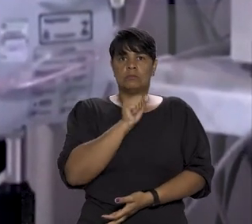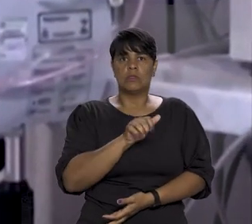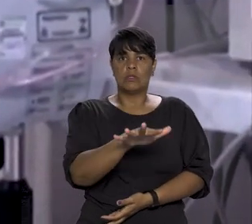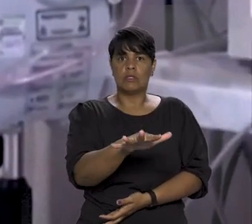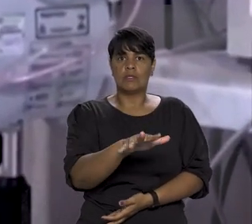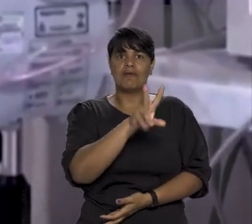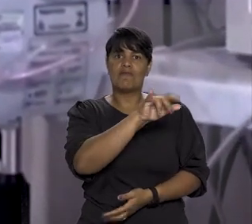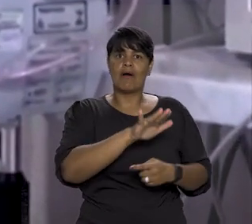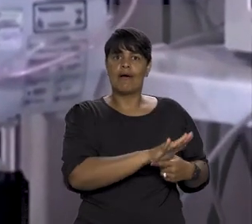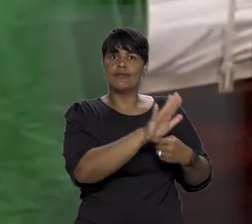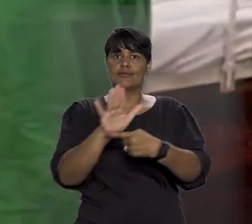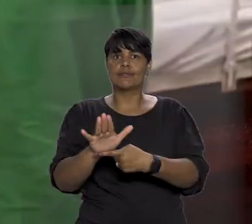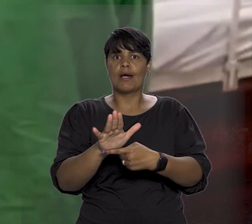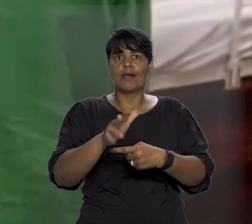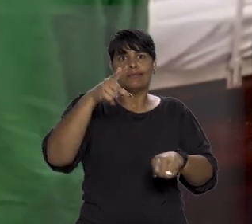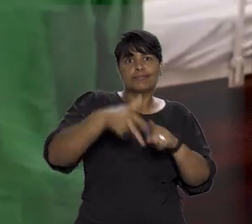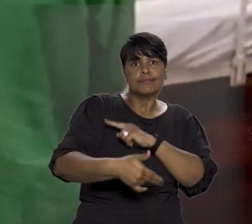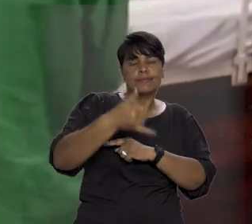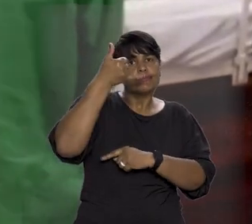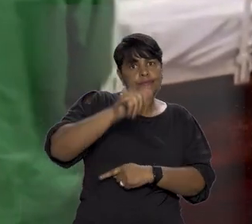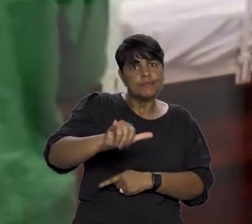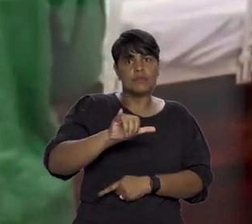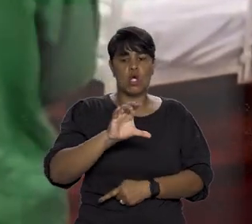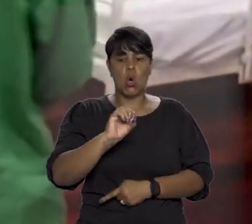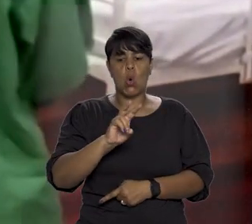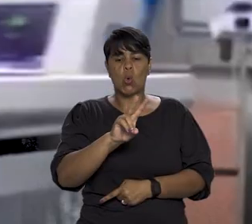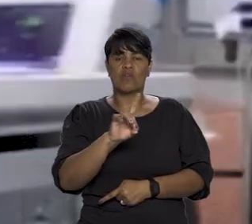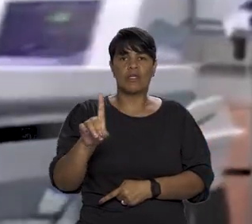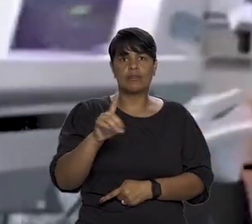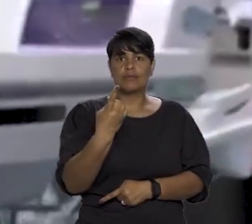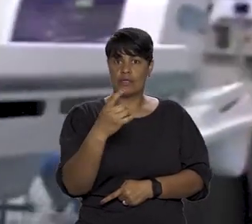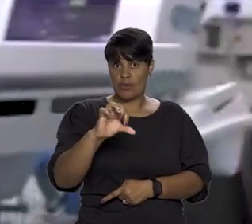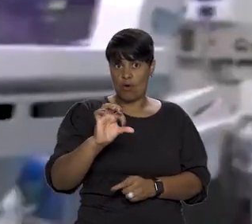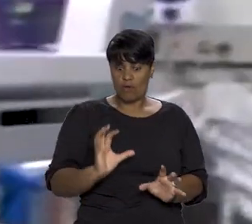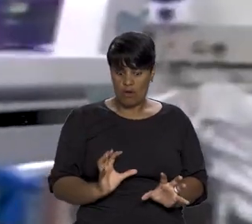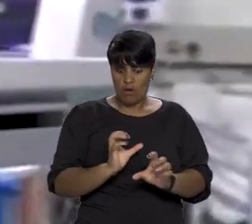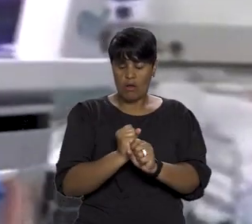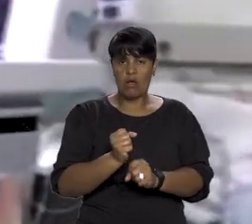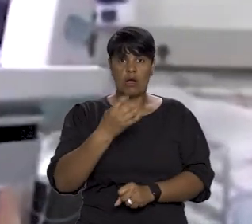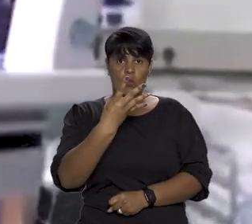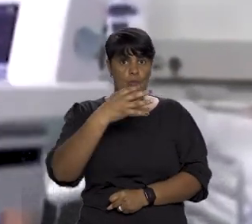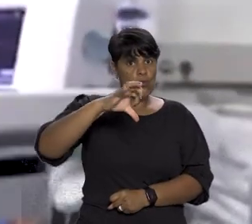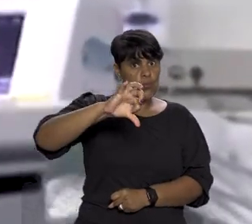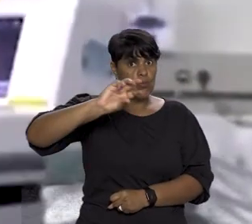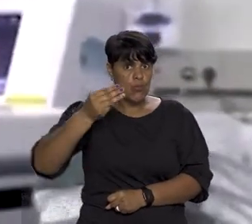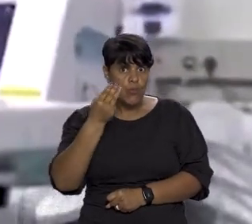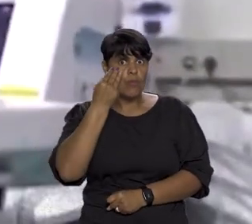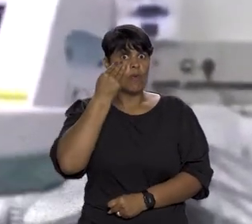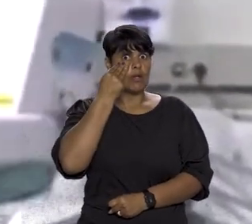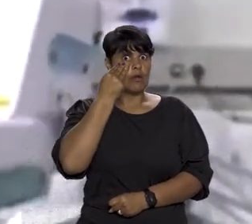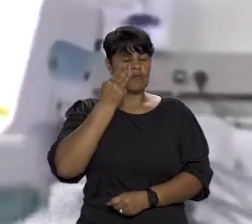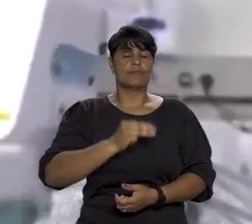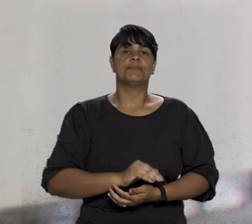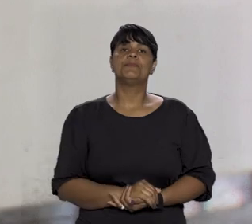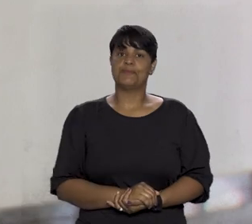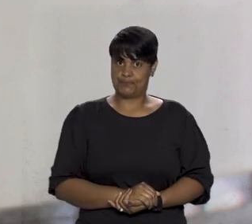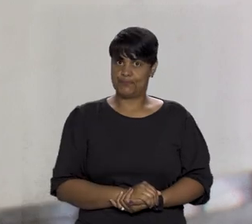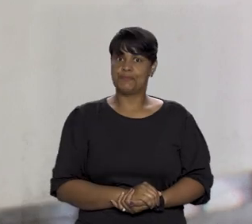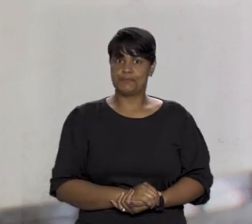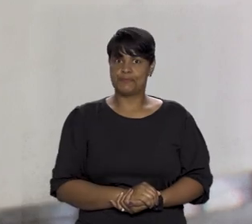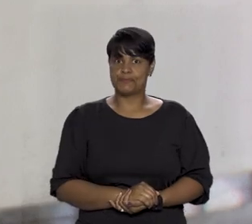que auxiliariam no combate a pandemia da covid-19 no valor de 49 milhões e meio de reais